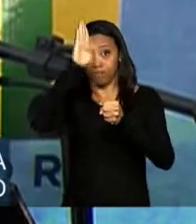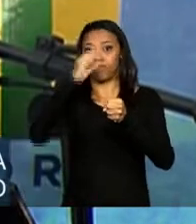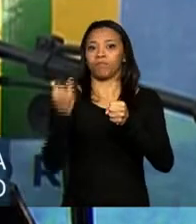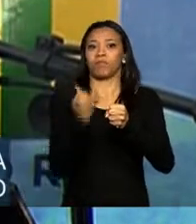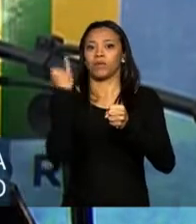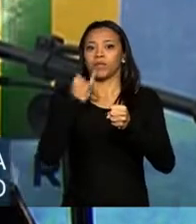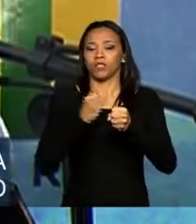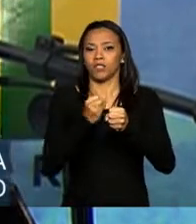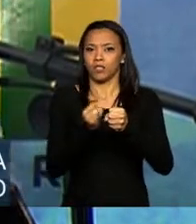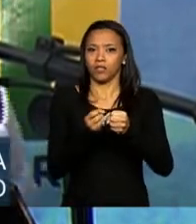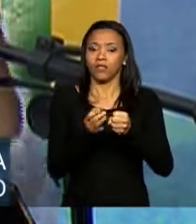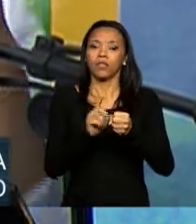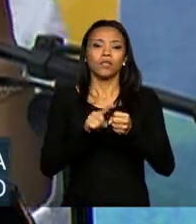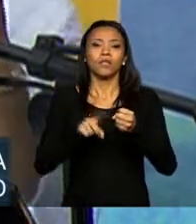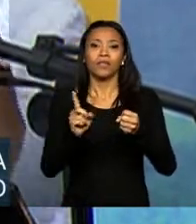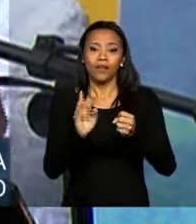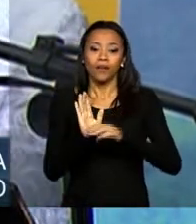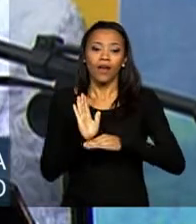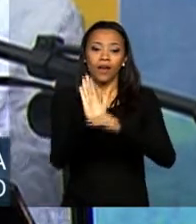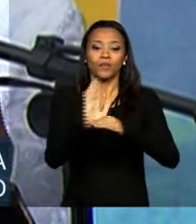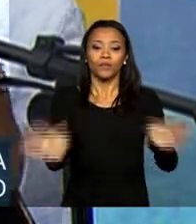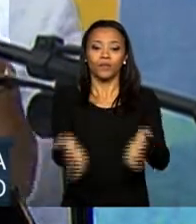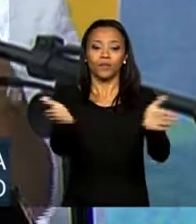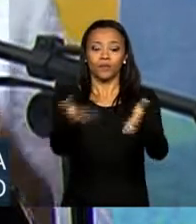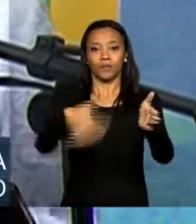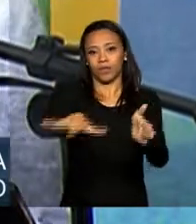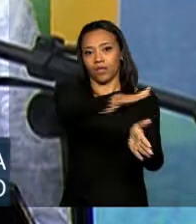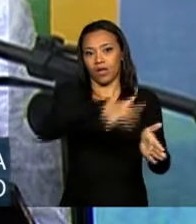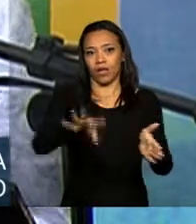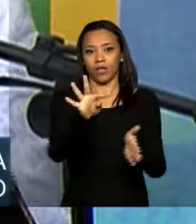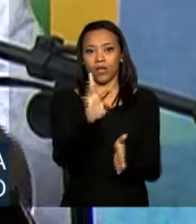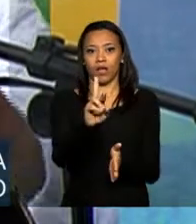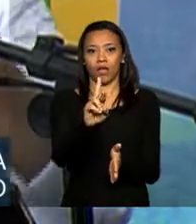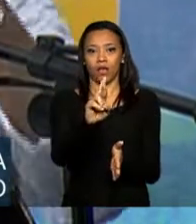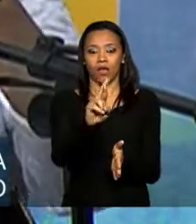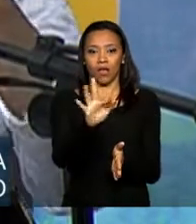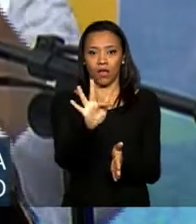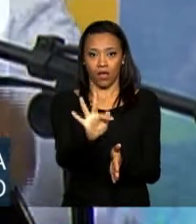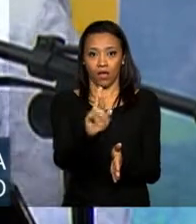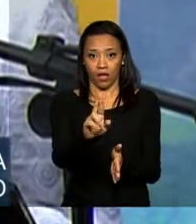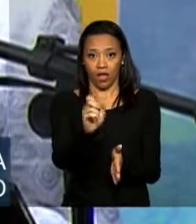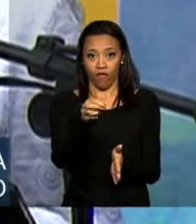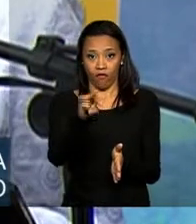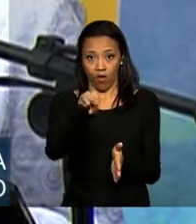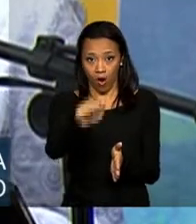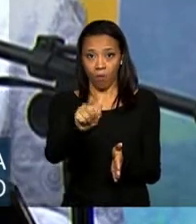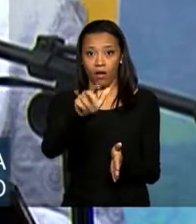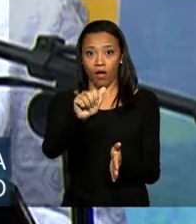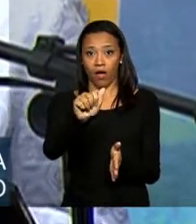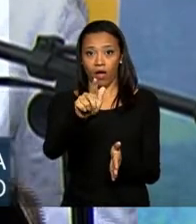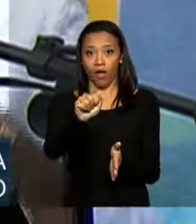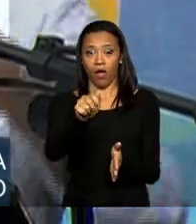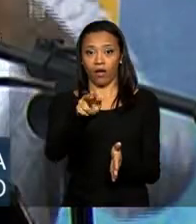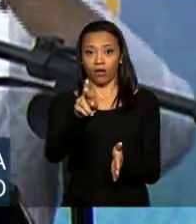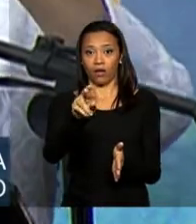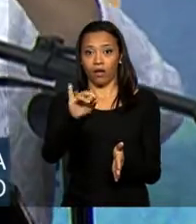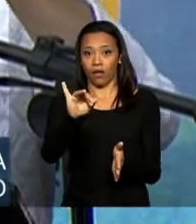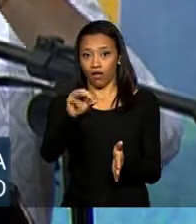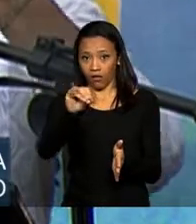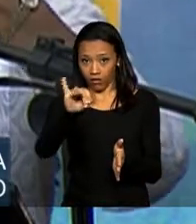estruturam é a reforma agrária primeiro a existência